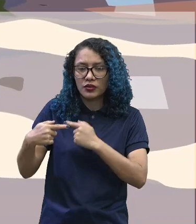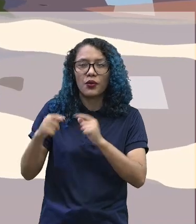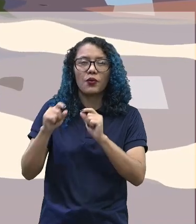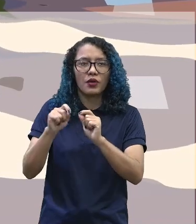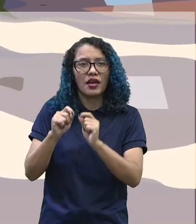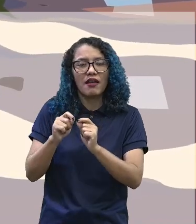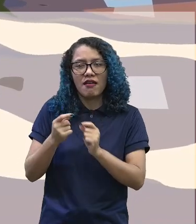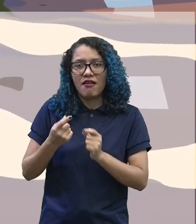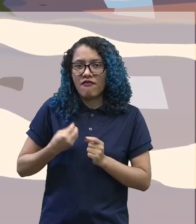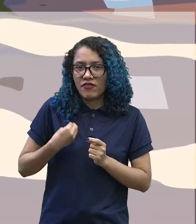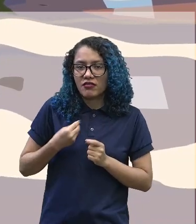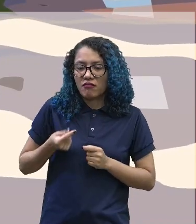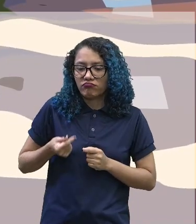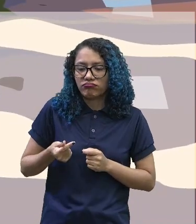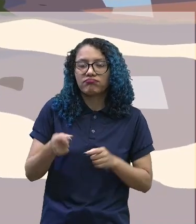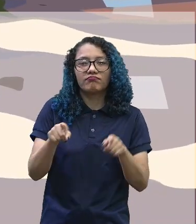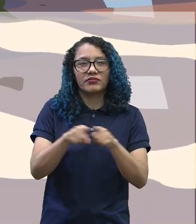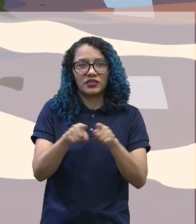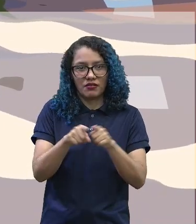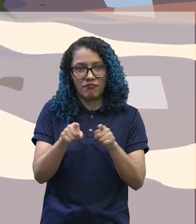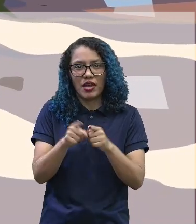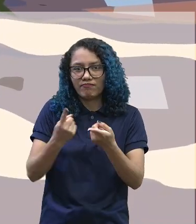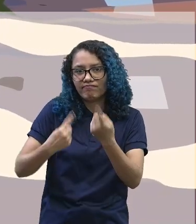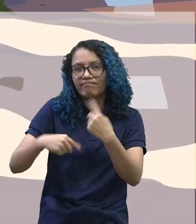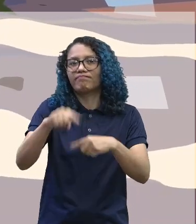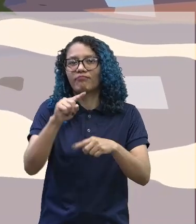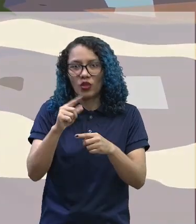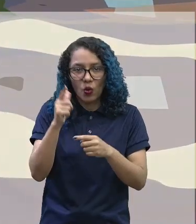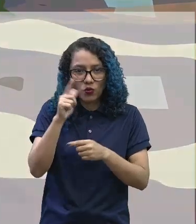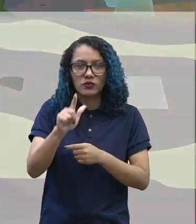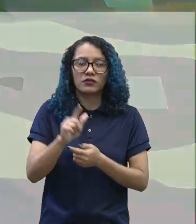viver e a prosperar à sua margem.